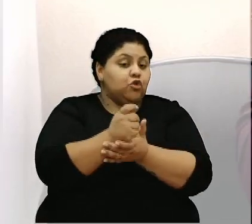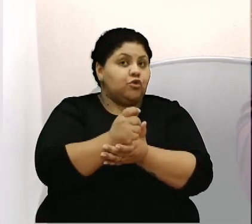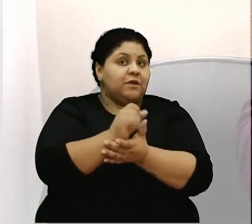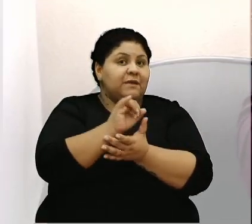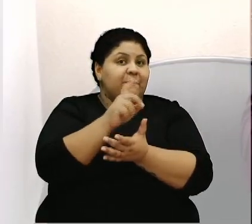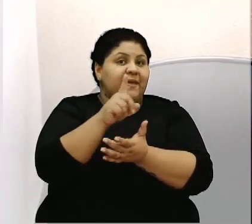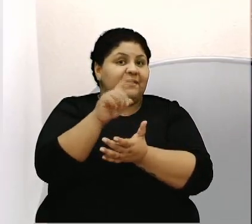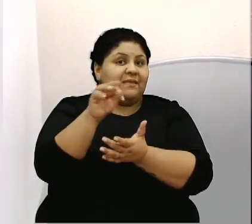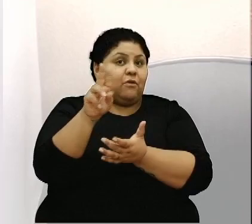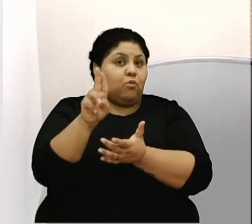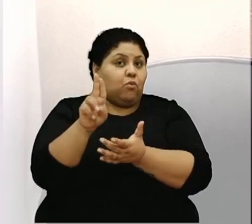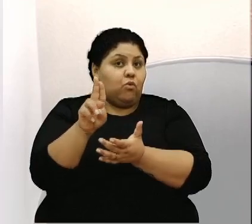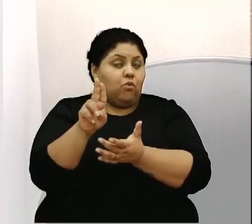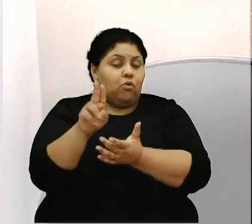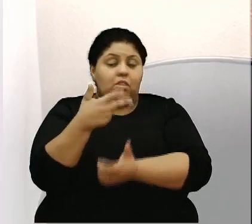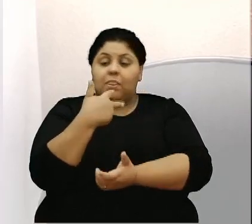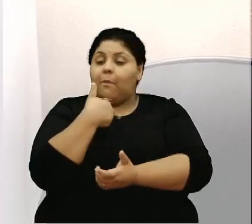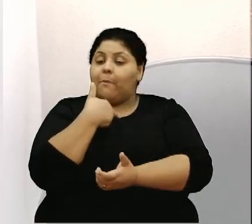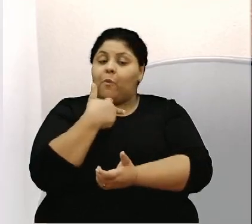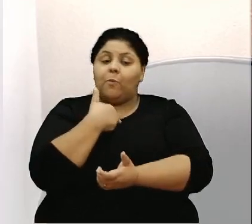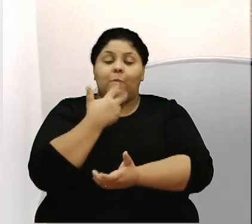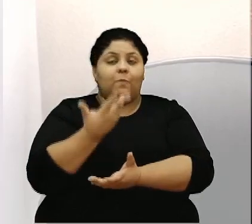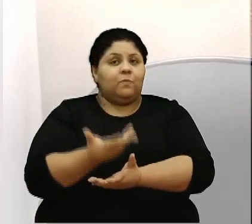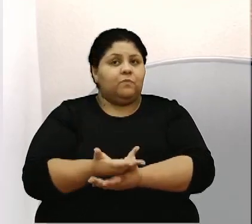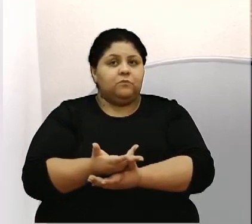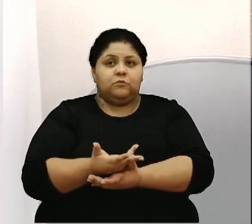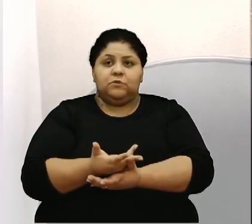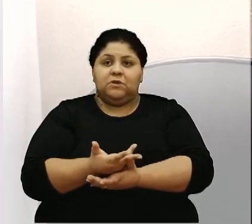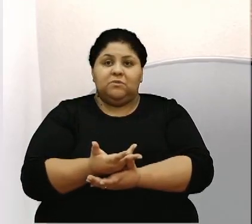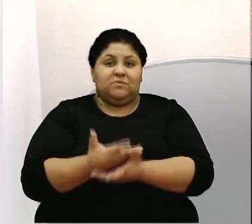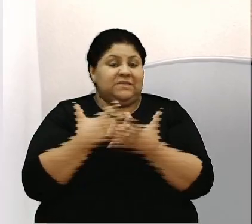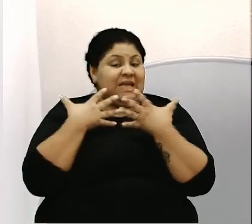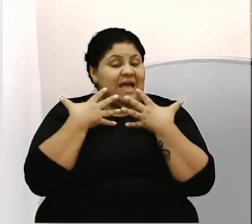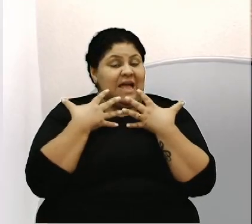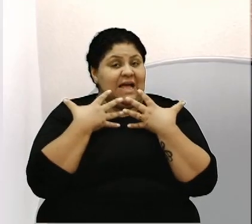iguais. E não podemos, de forma alguma,